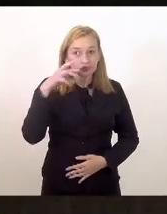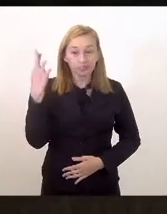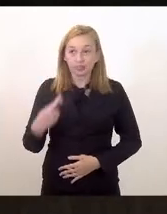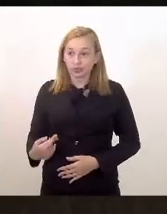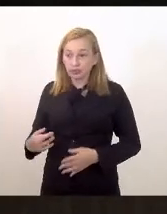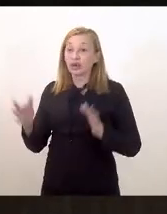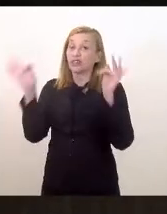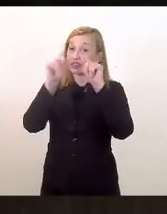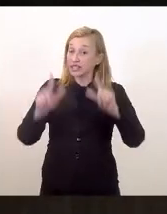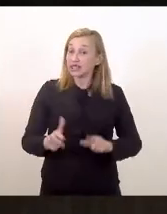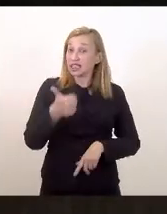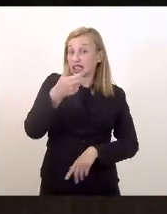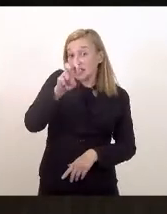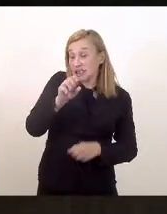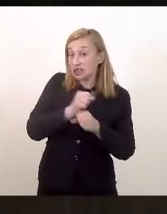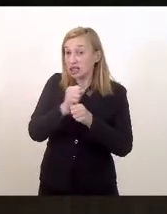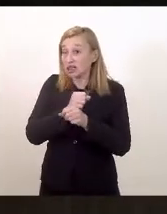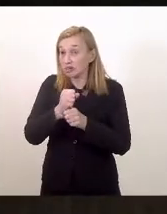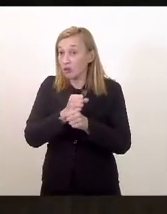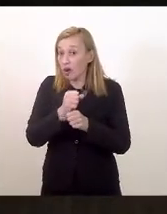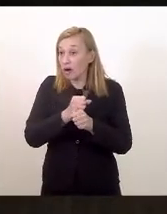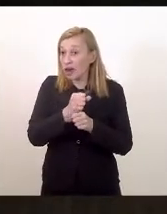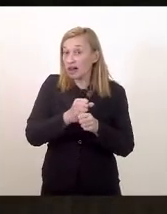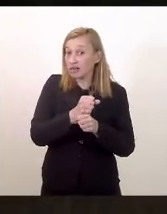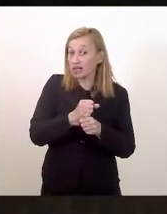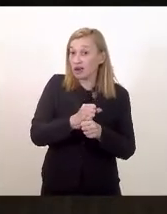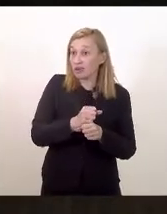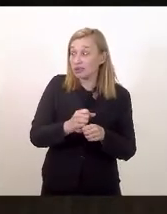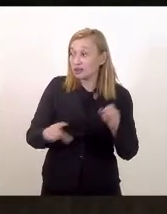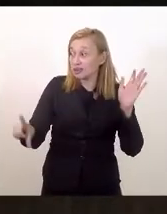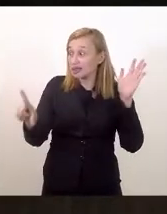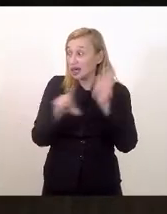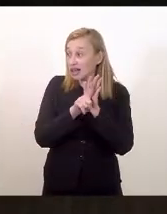15 anos da Lei Maria da Penha e